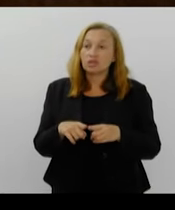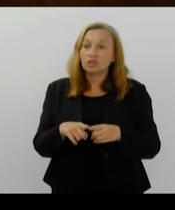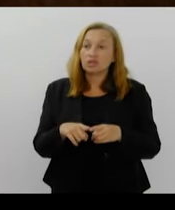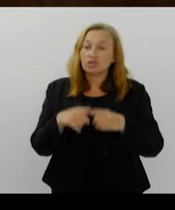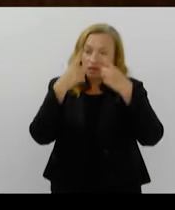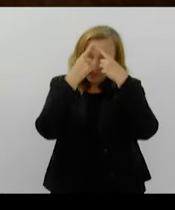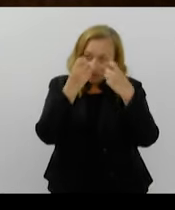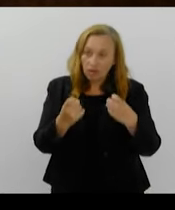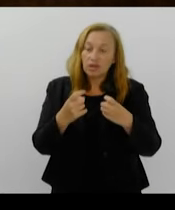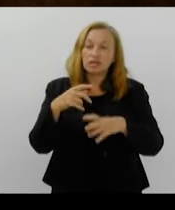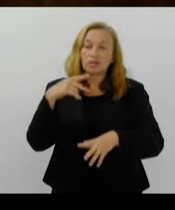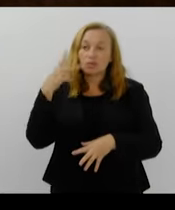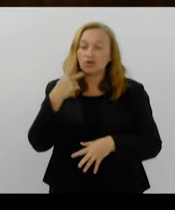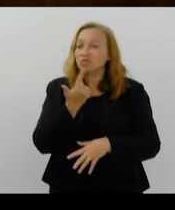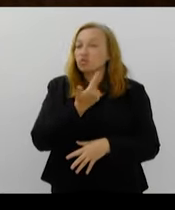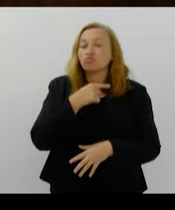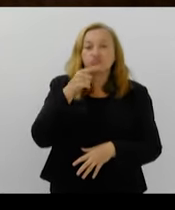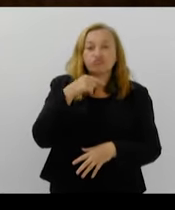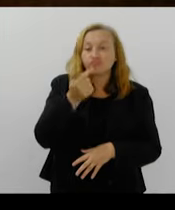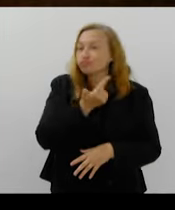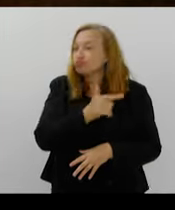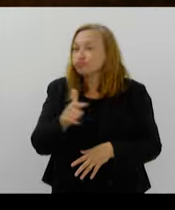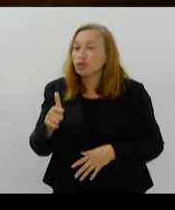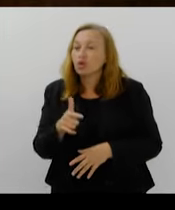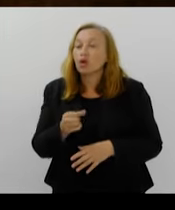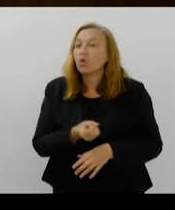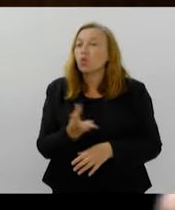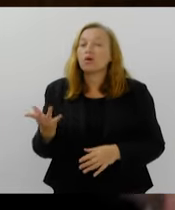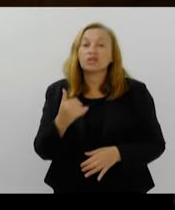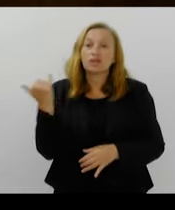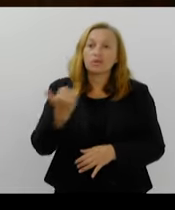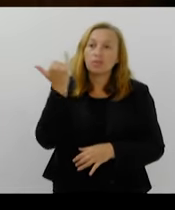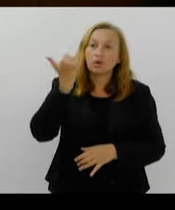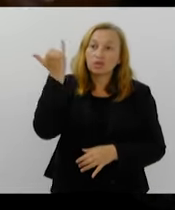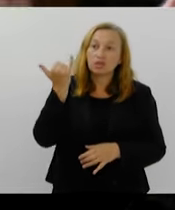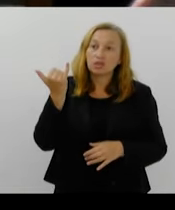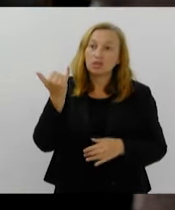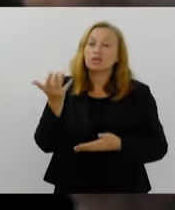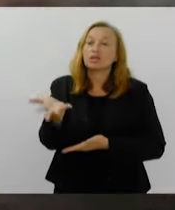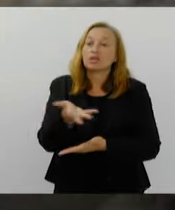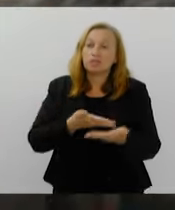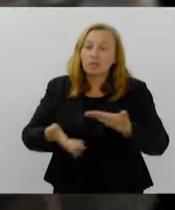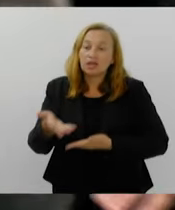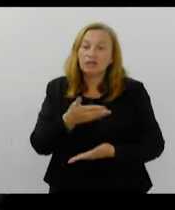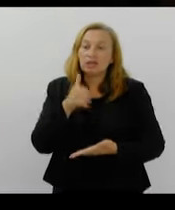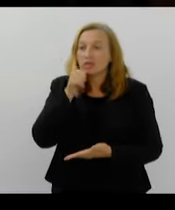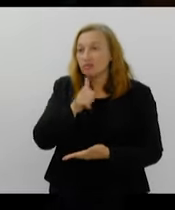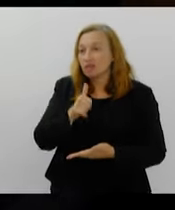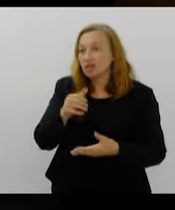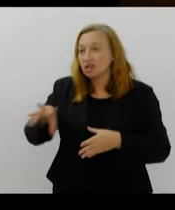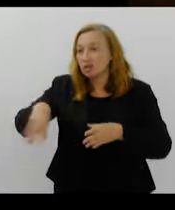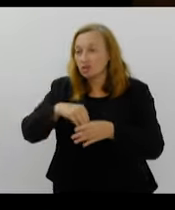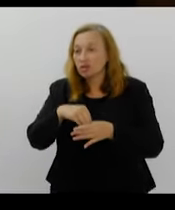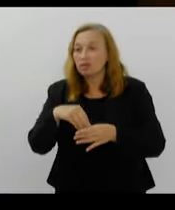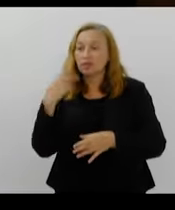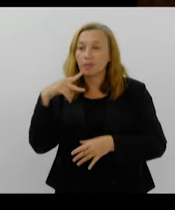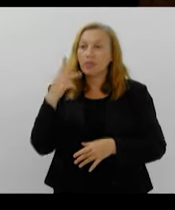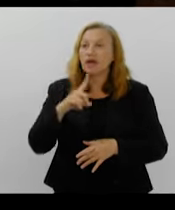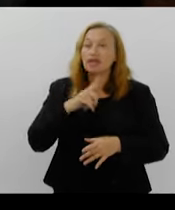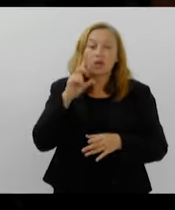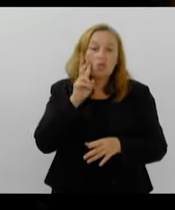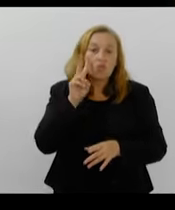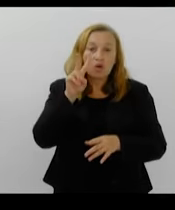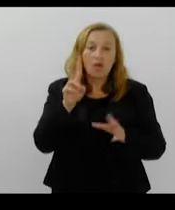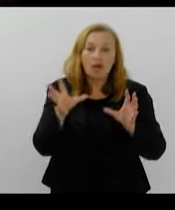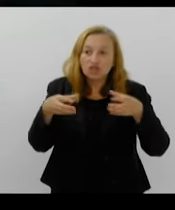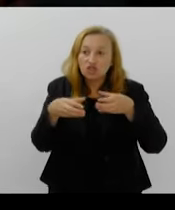violência política Não há dúvida o quanto é importante a participação das mulheres na política a mulher tem um olhar